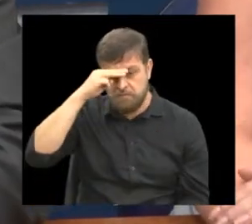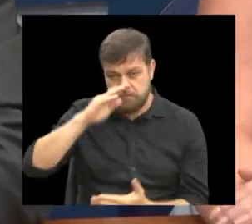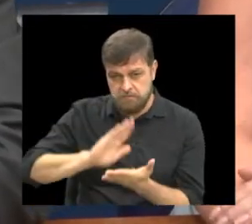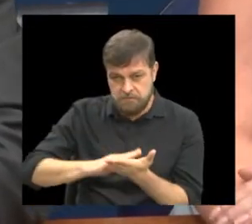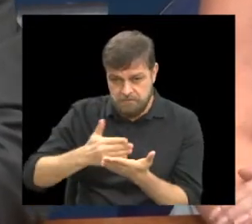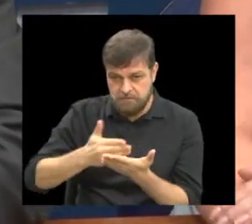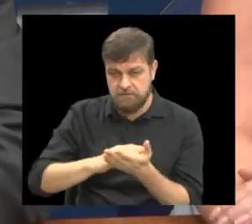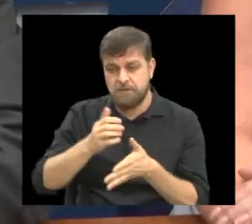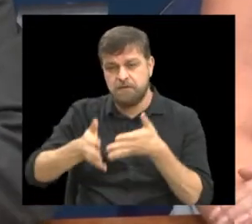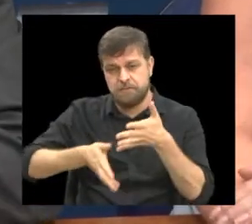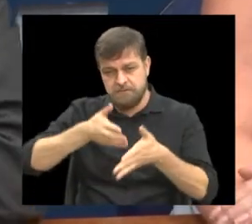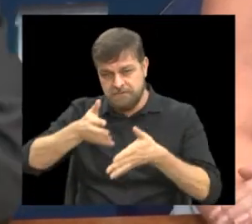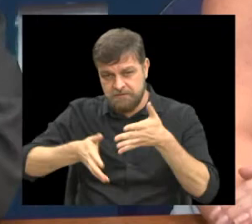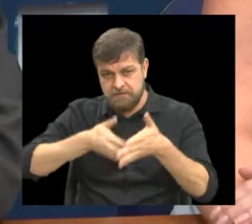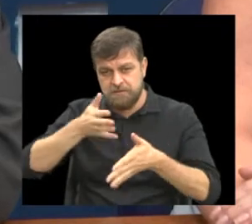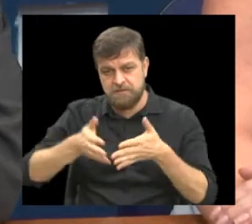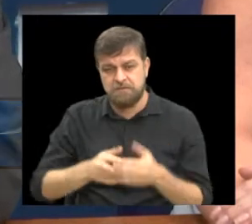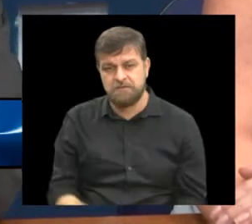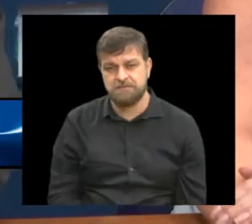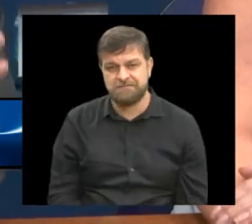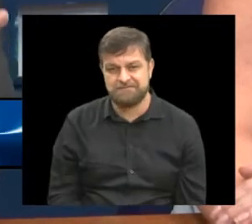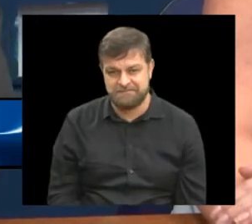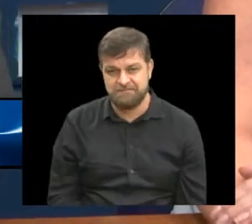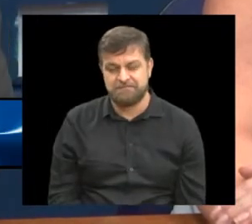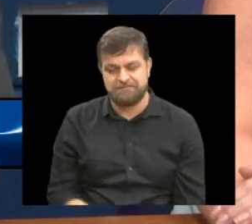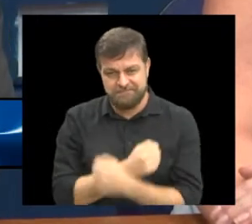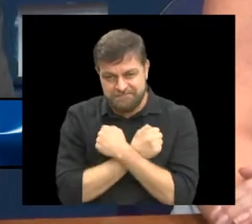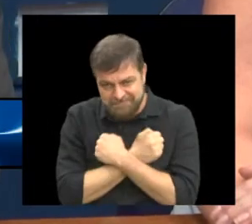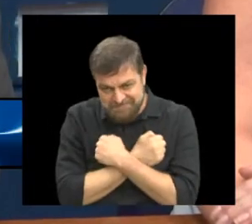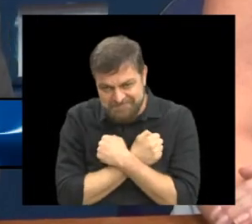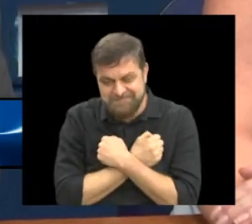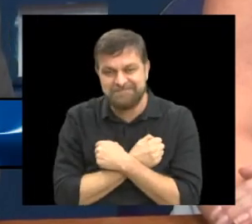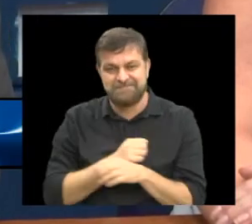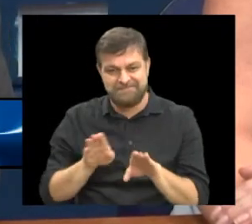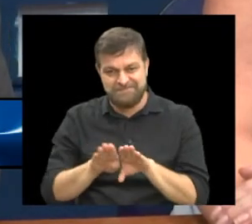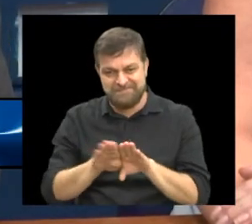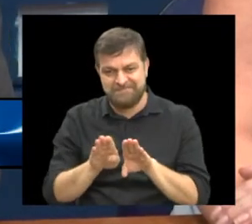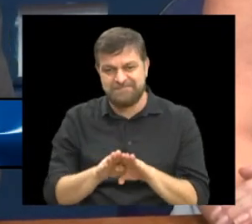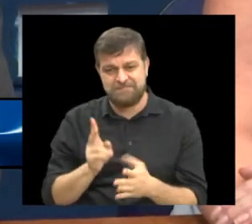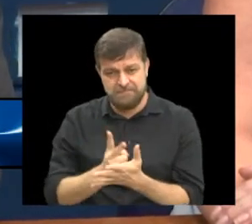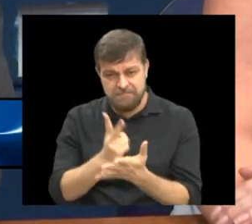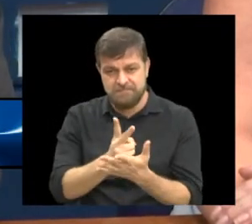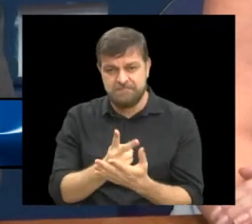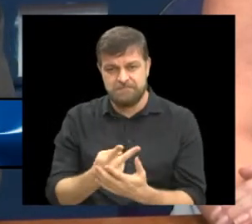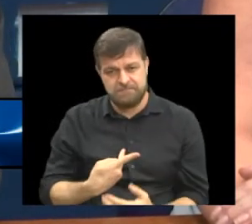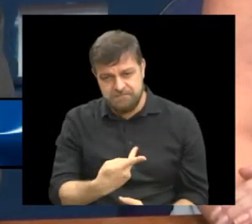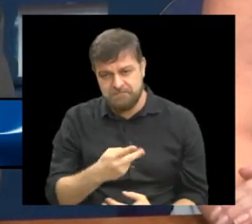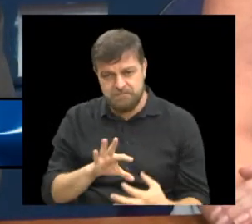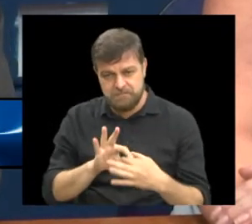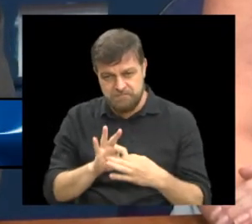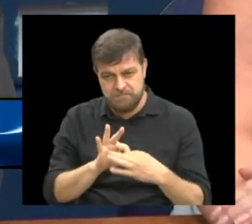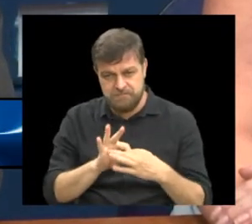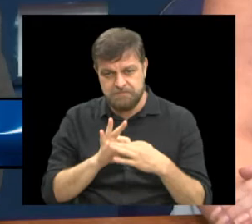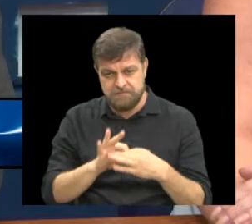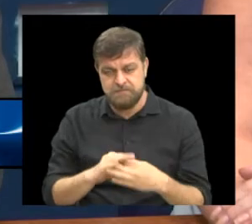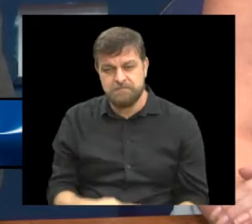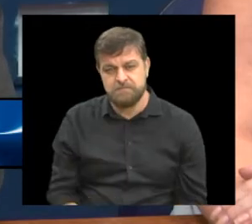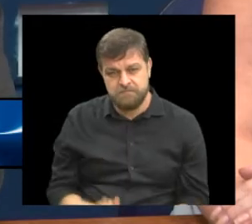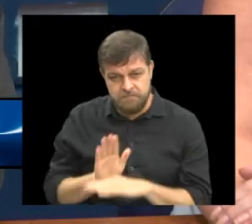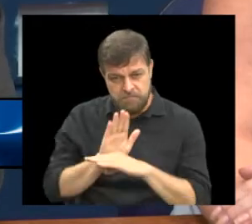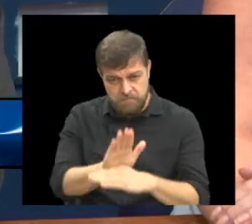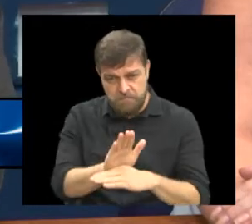nosso intérprete de Libras. Grande abraço para você, Maurício, sempre junto, sempre nos prestigiando